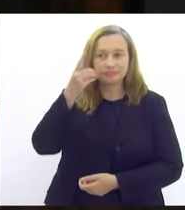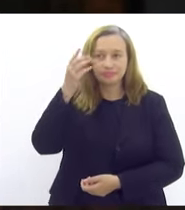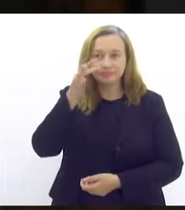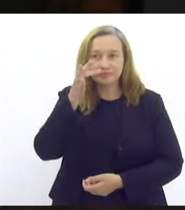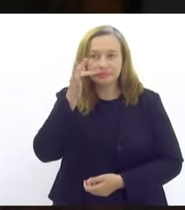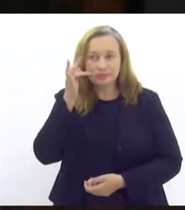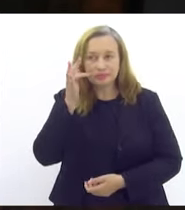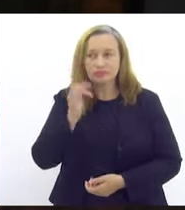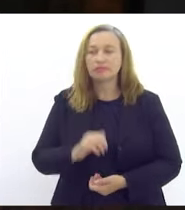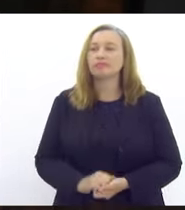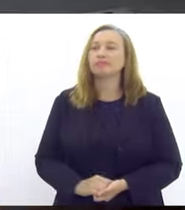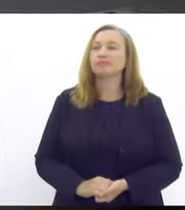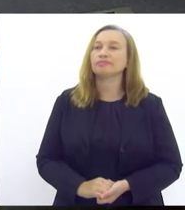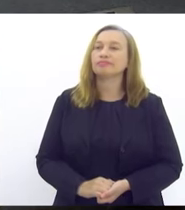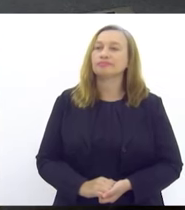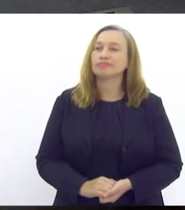Serafim.